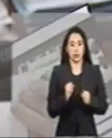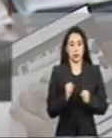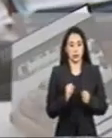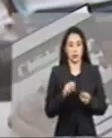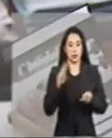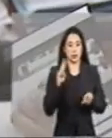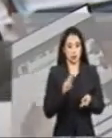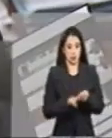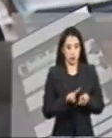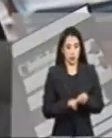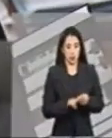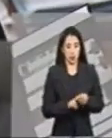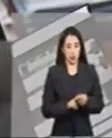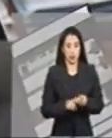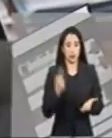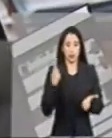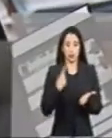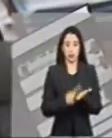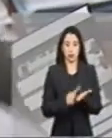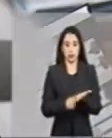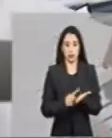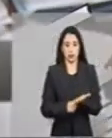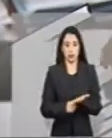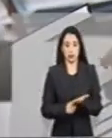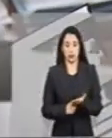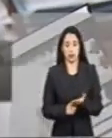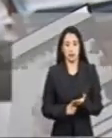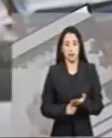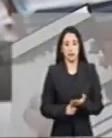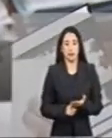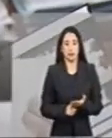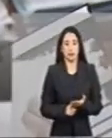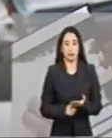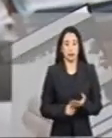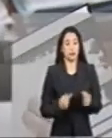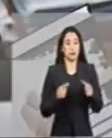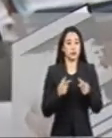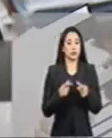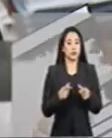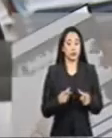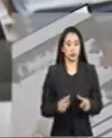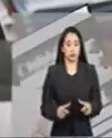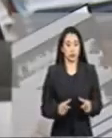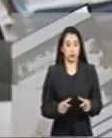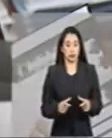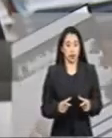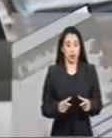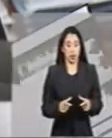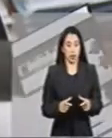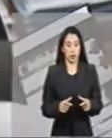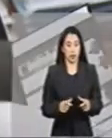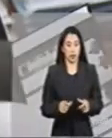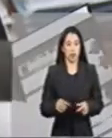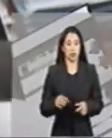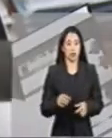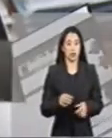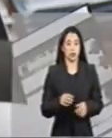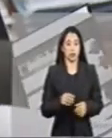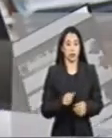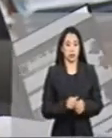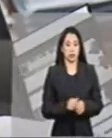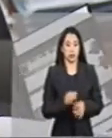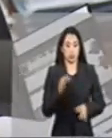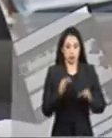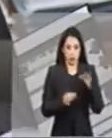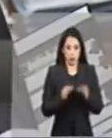serem cumpridas na sede dos agentes legislativos,